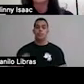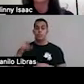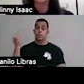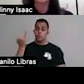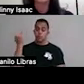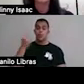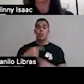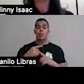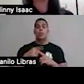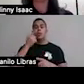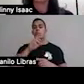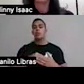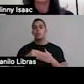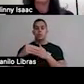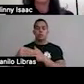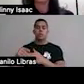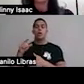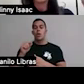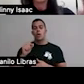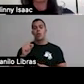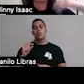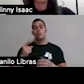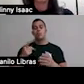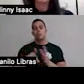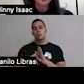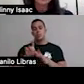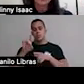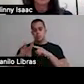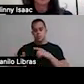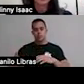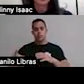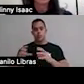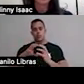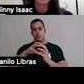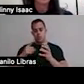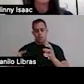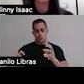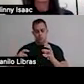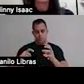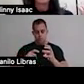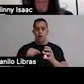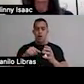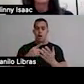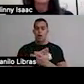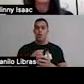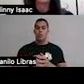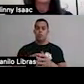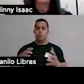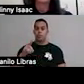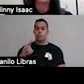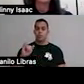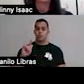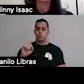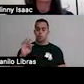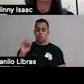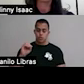guiar o espermatozoide, por exemplo, na fecundação do óvulo. Uma vez que acontece nessa formação do zigoto, a sinalização